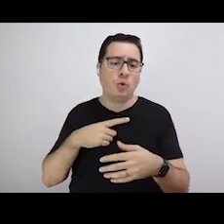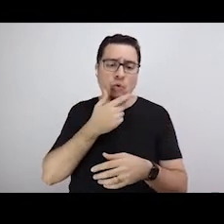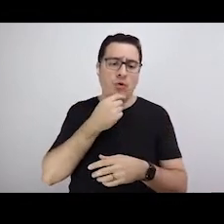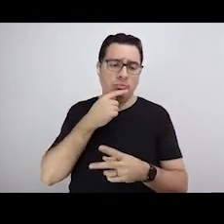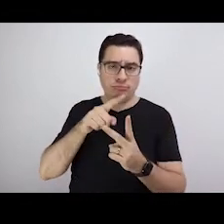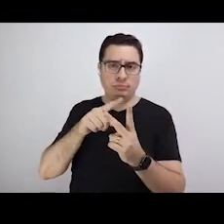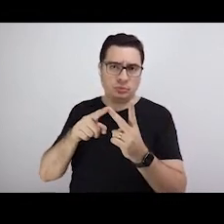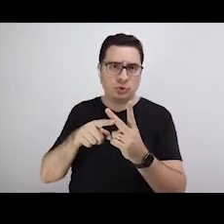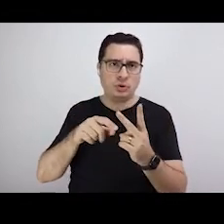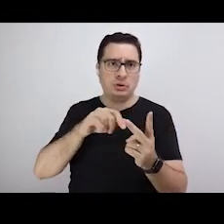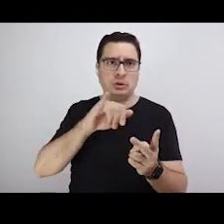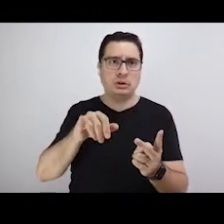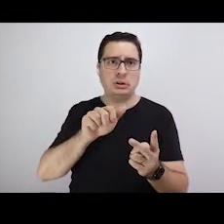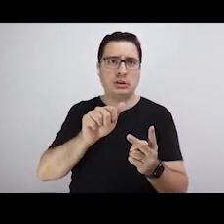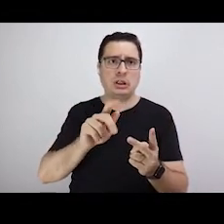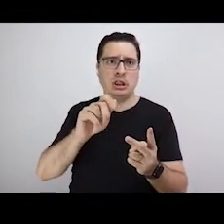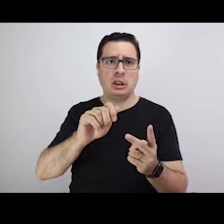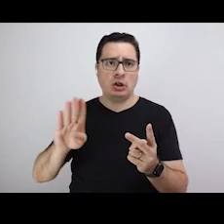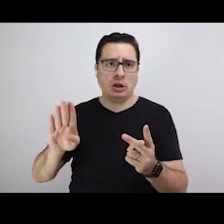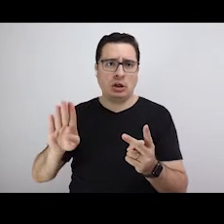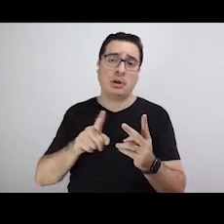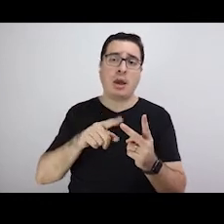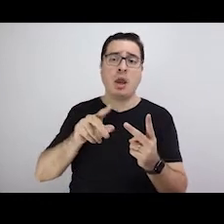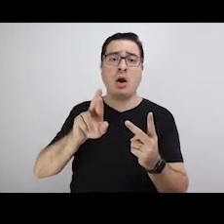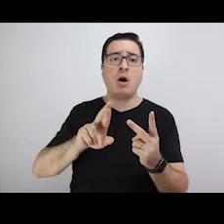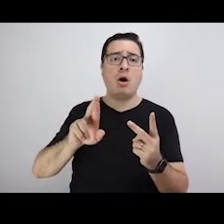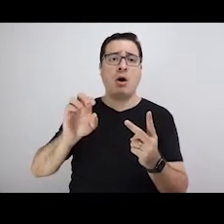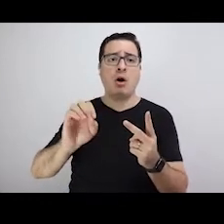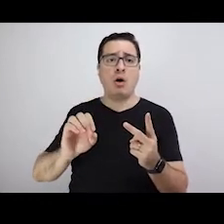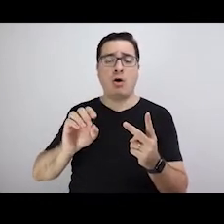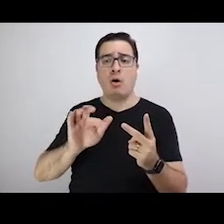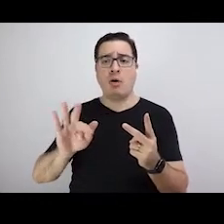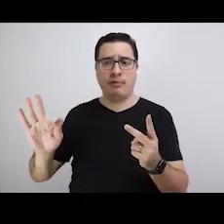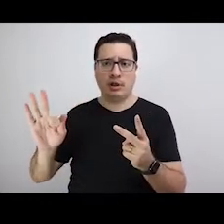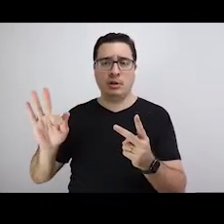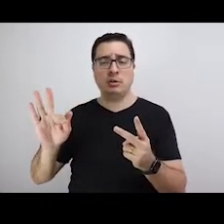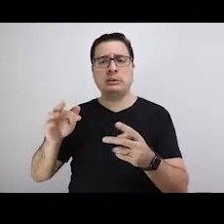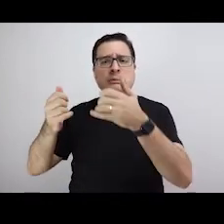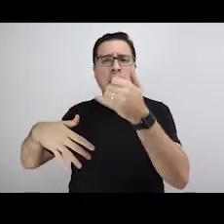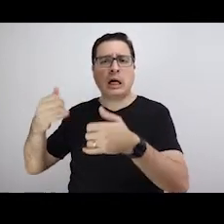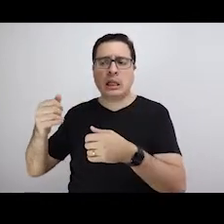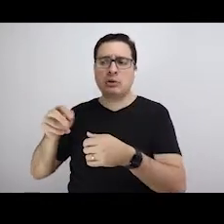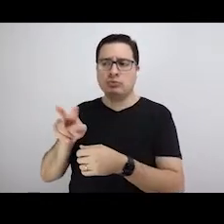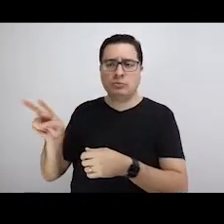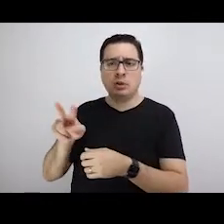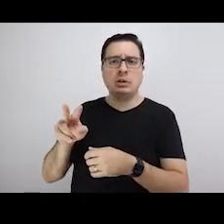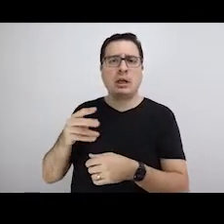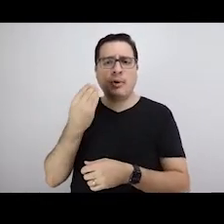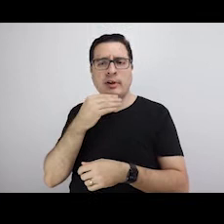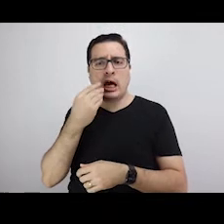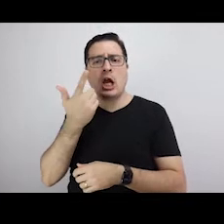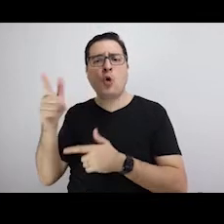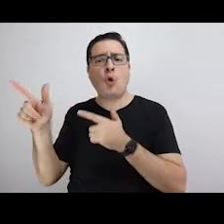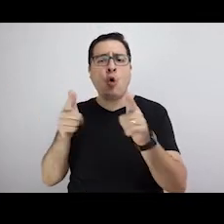Rolf fizeram, trazer aí um grupo de afirmações que podem ser aproveitadas em outros